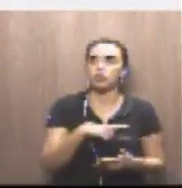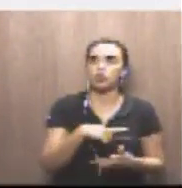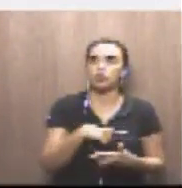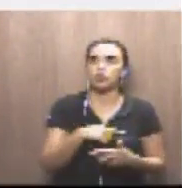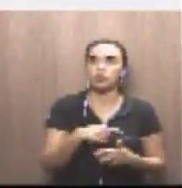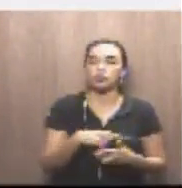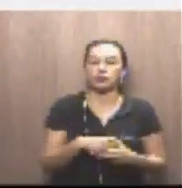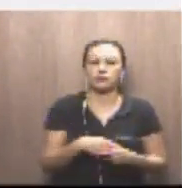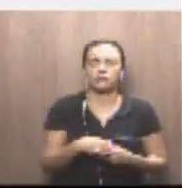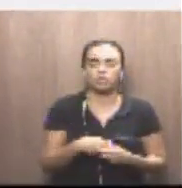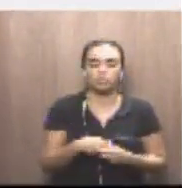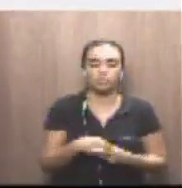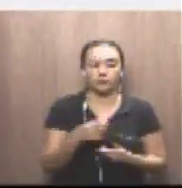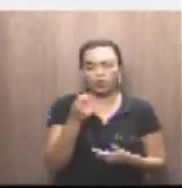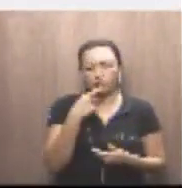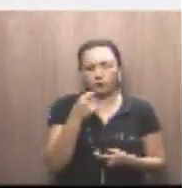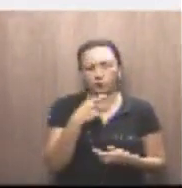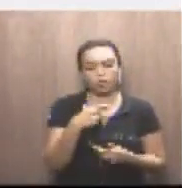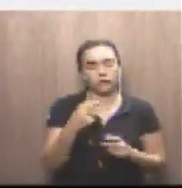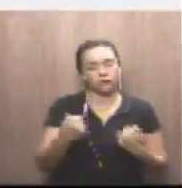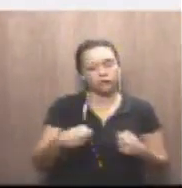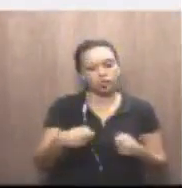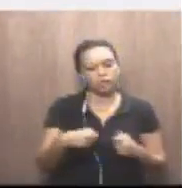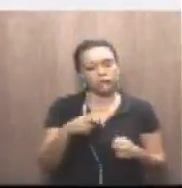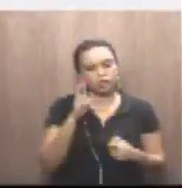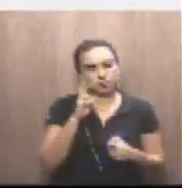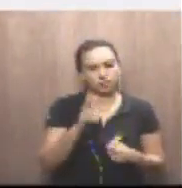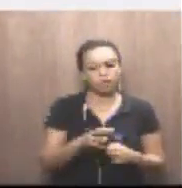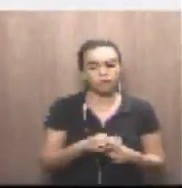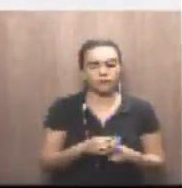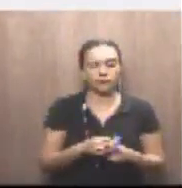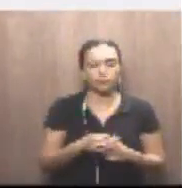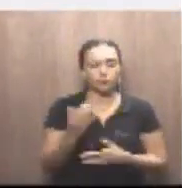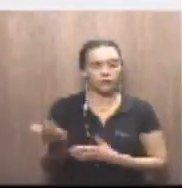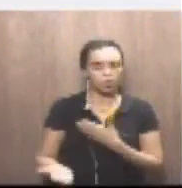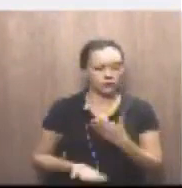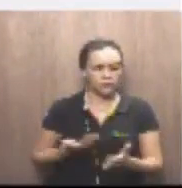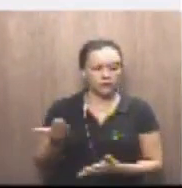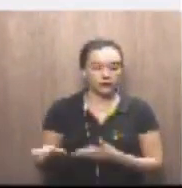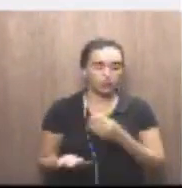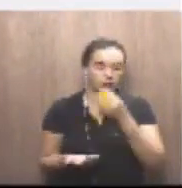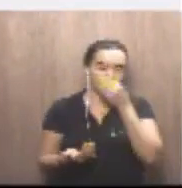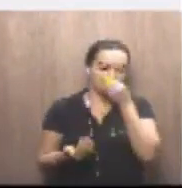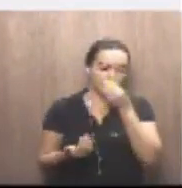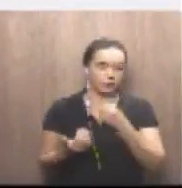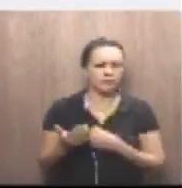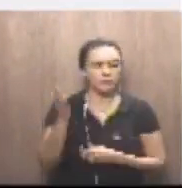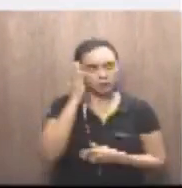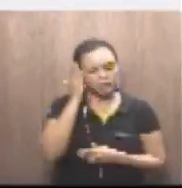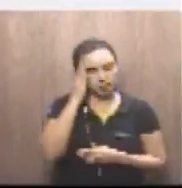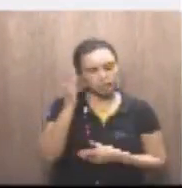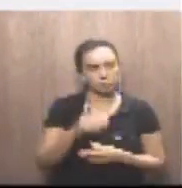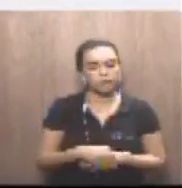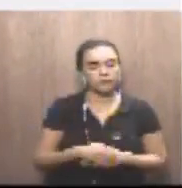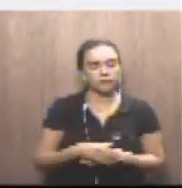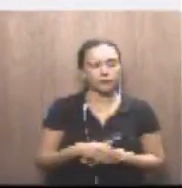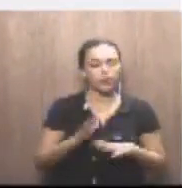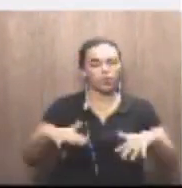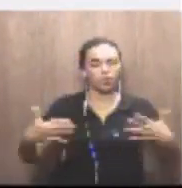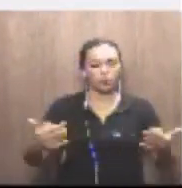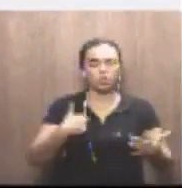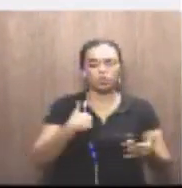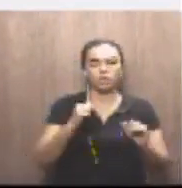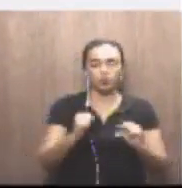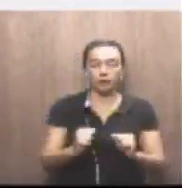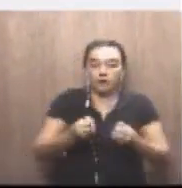intervenção. Então, nós temos que ter um olhar totalmente cuidadoso para saber quando